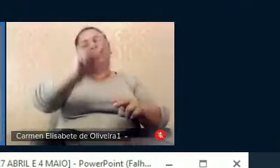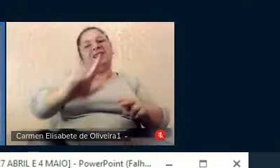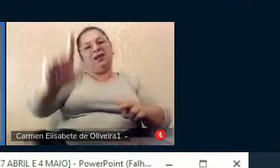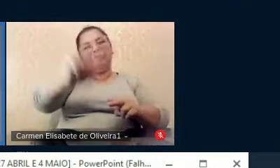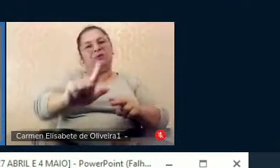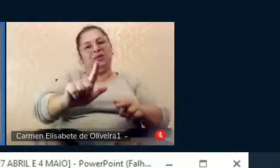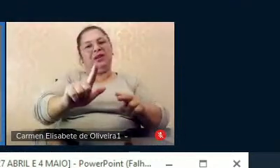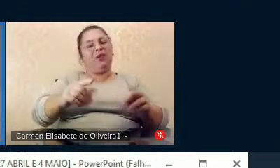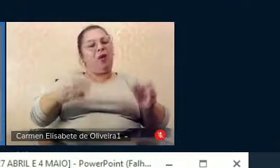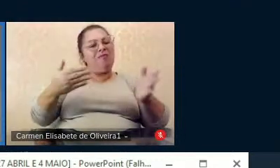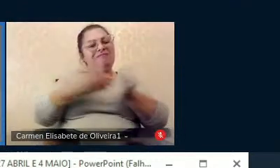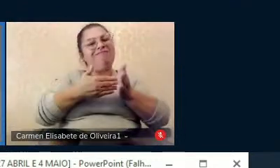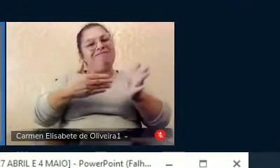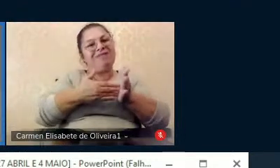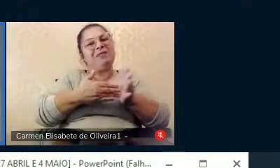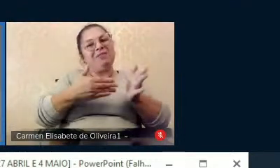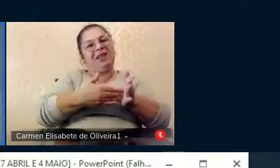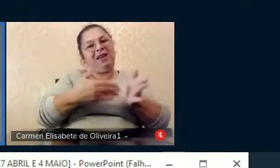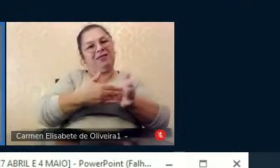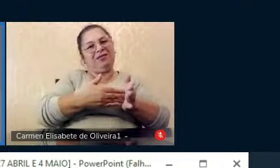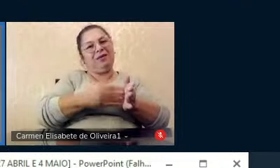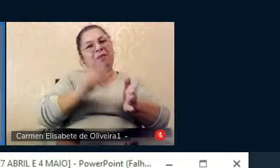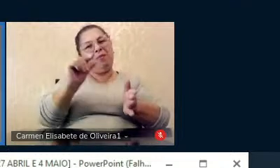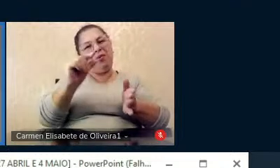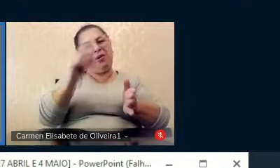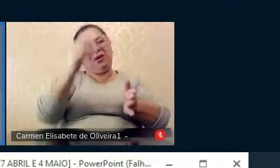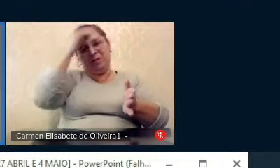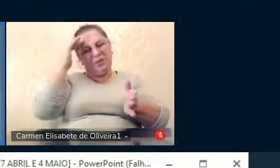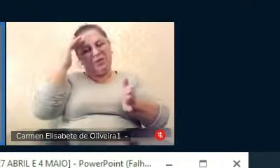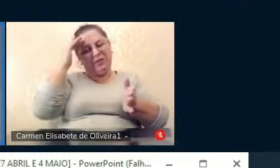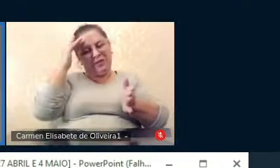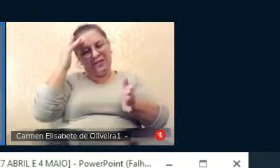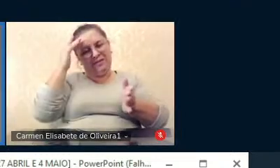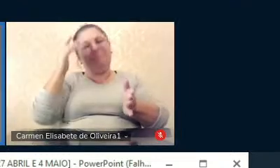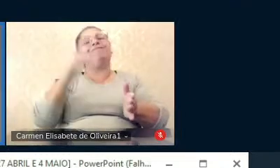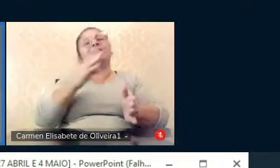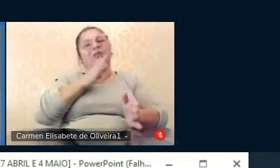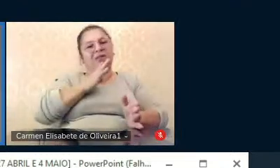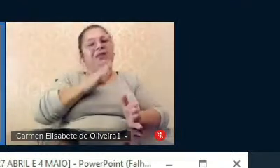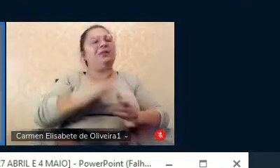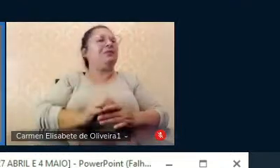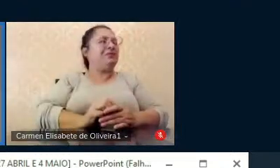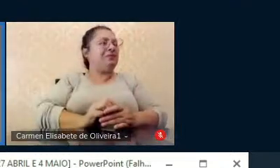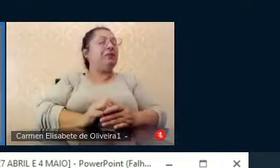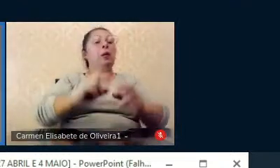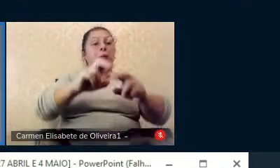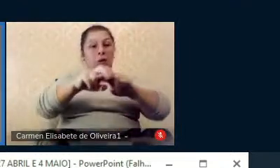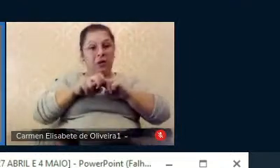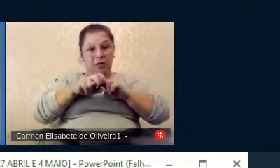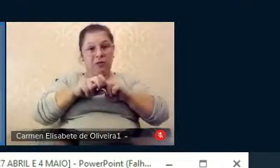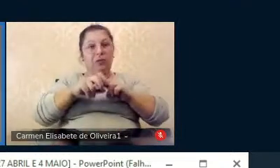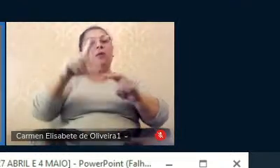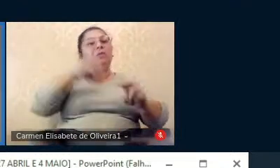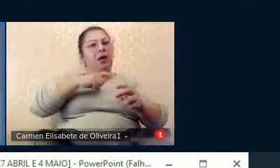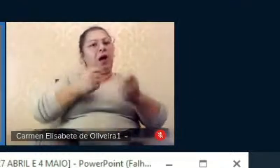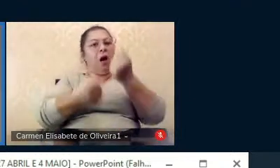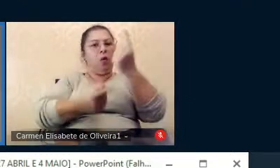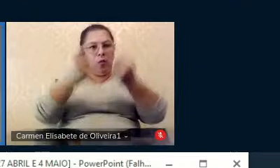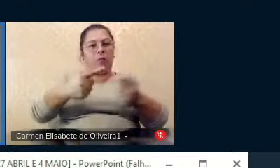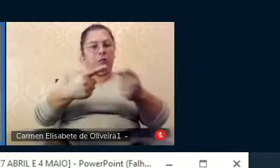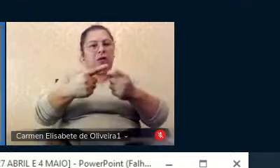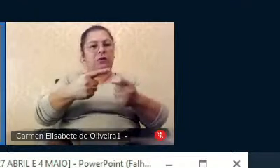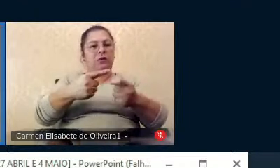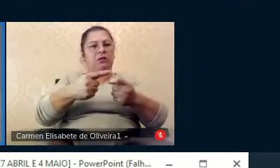feita para poucos, né? Poucos tinham acesso. E como exemplo disso, né? Então, nós temos algumas obras que vocês já devem